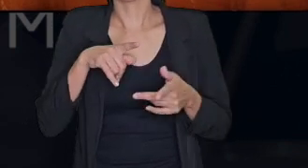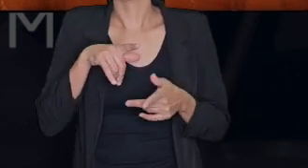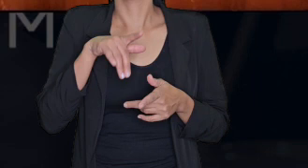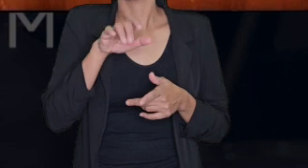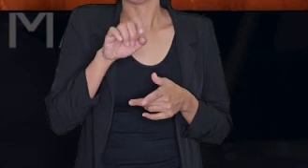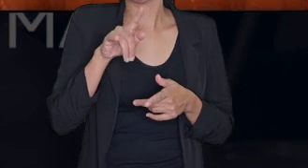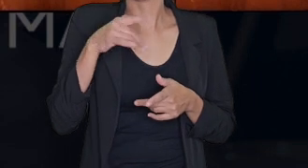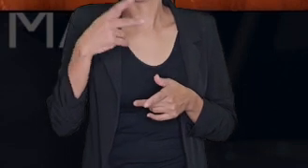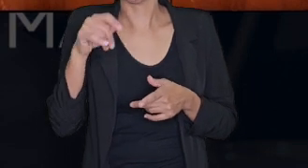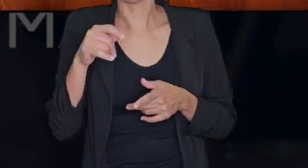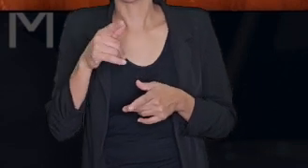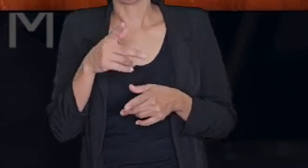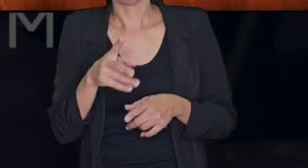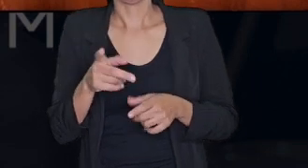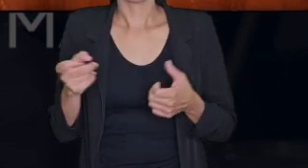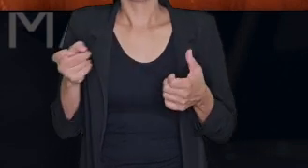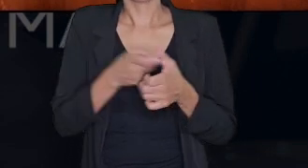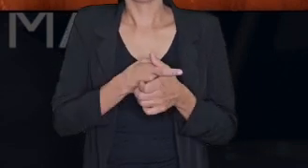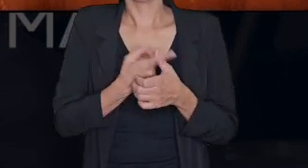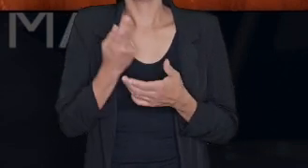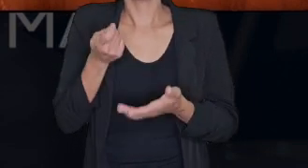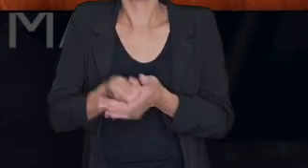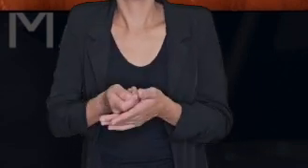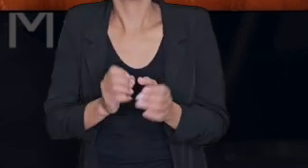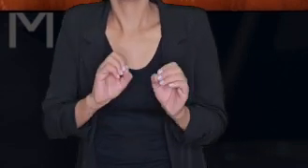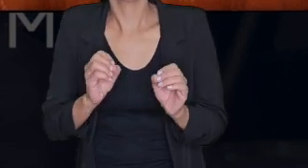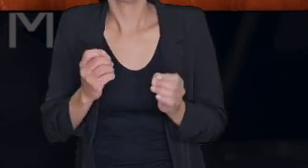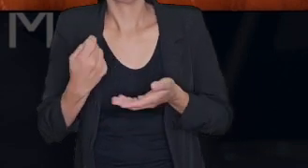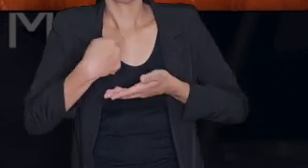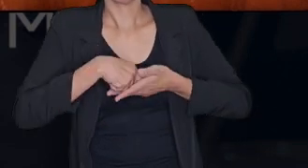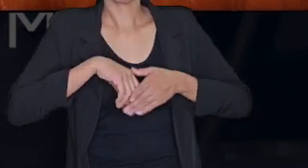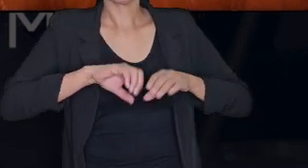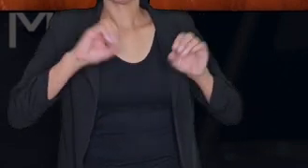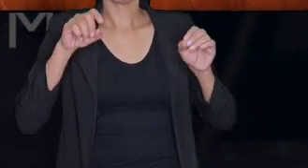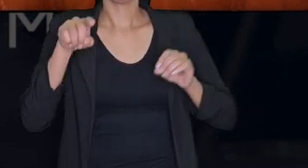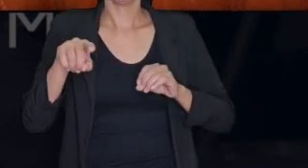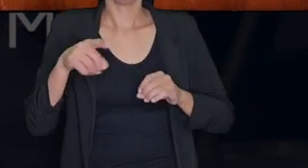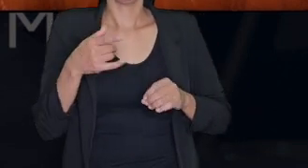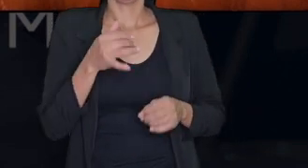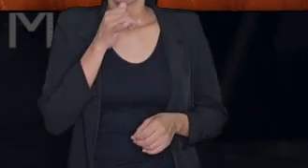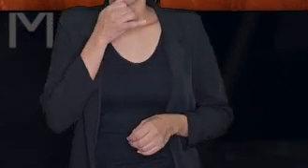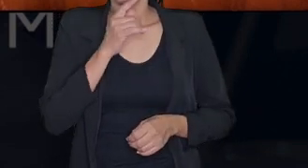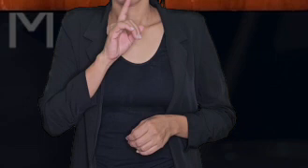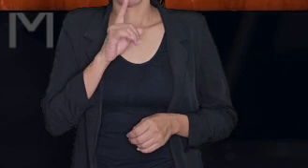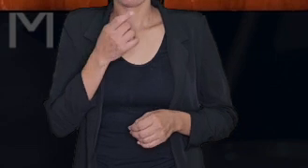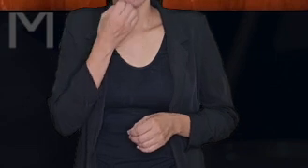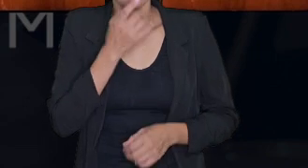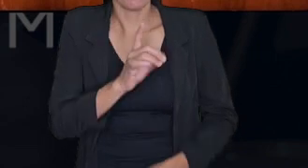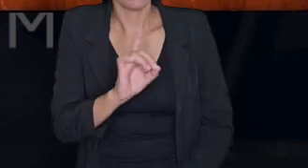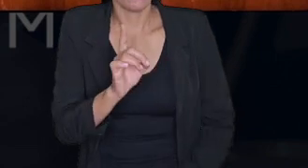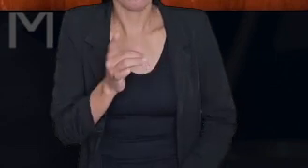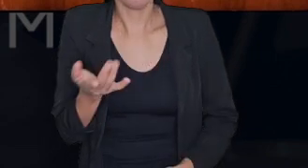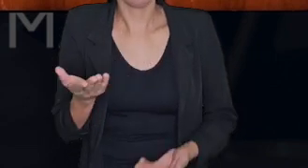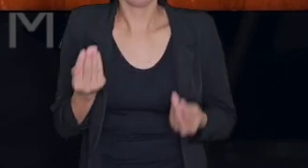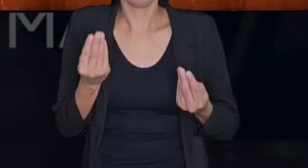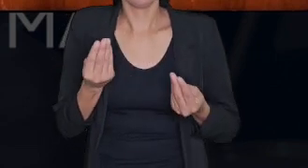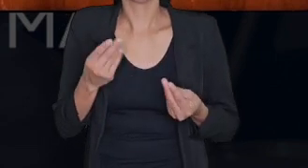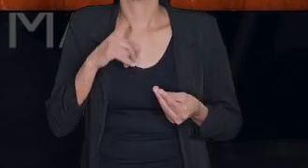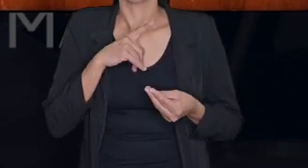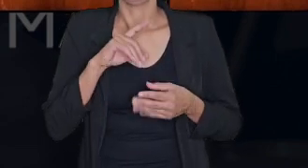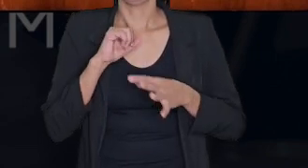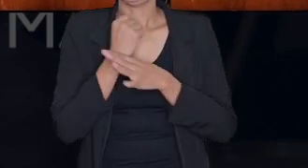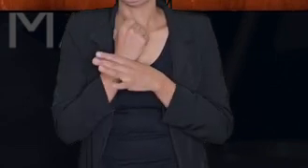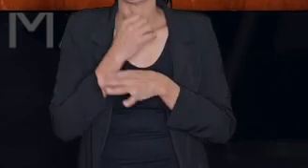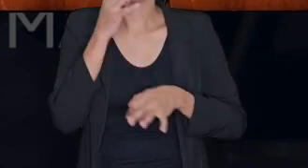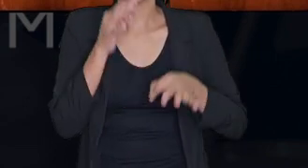aí já dilapidou o patrimônio do espólio e o credor fiscal ficou a ver navios. Insatisfeito, o que isso não é